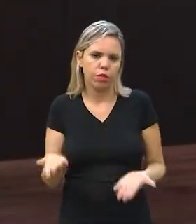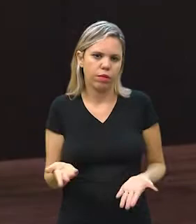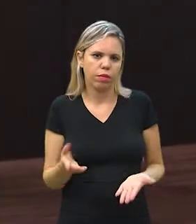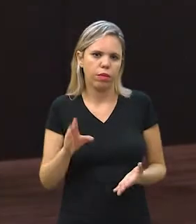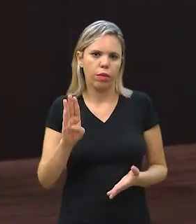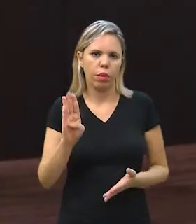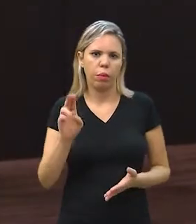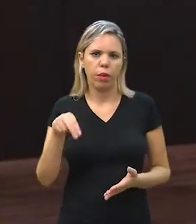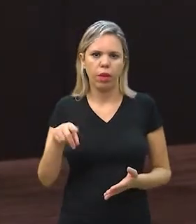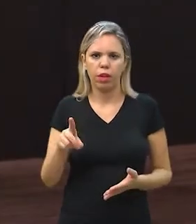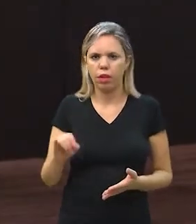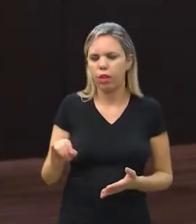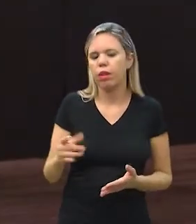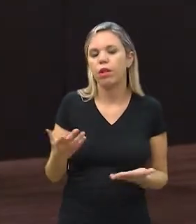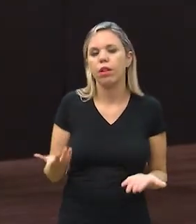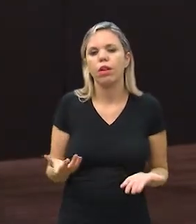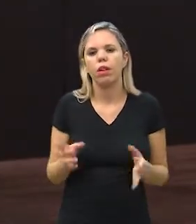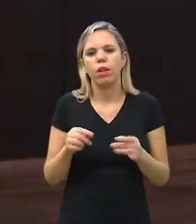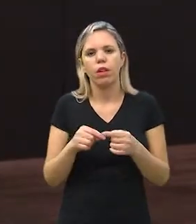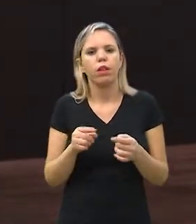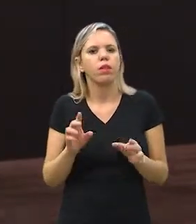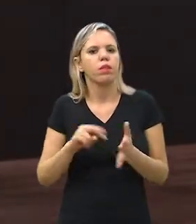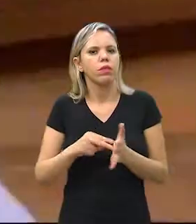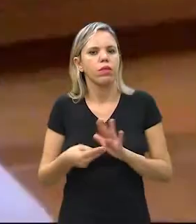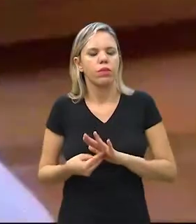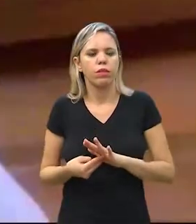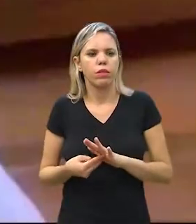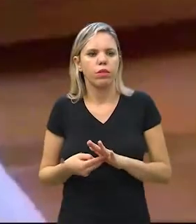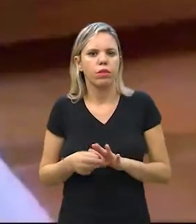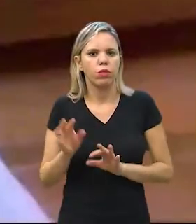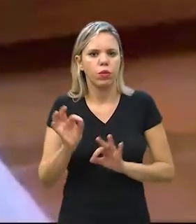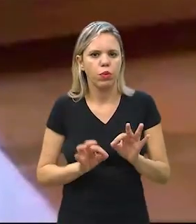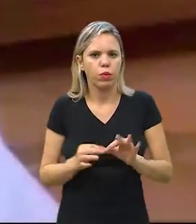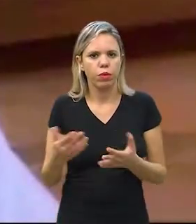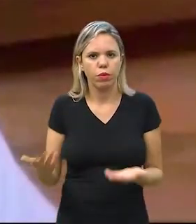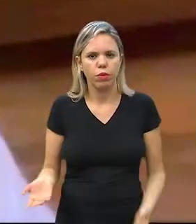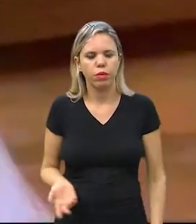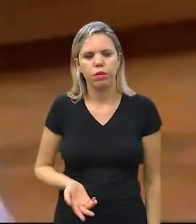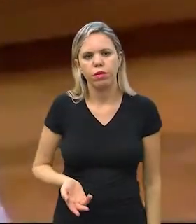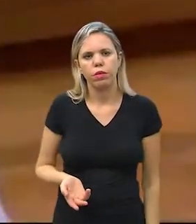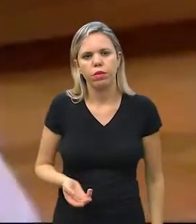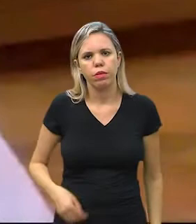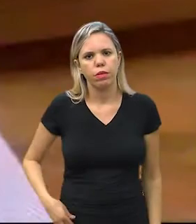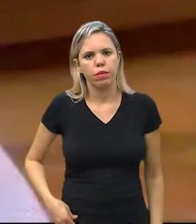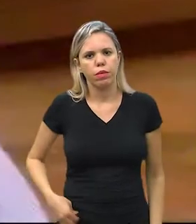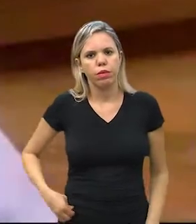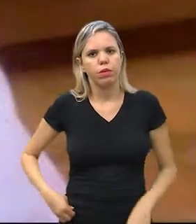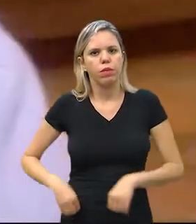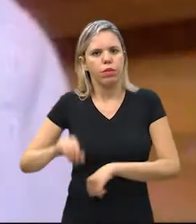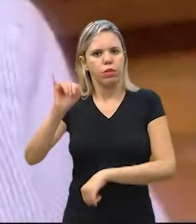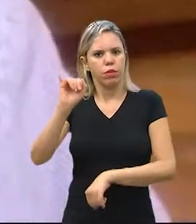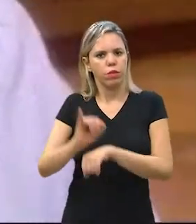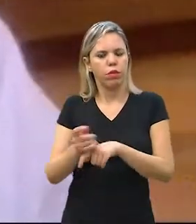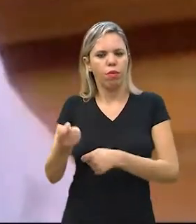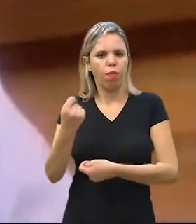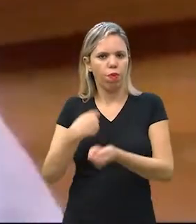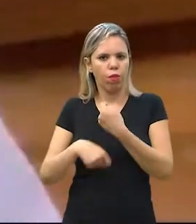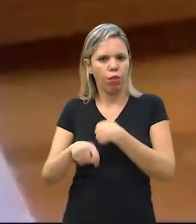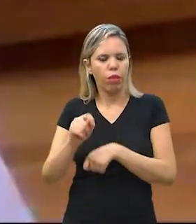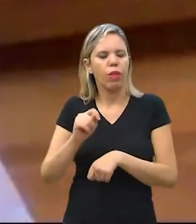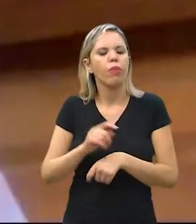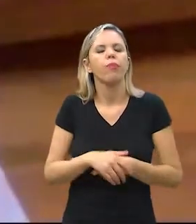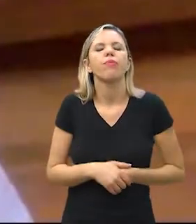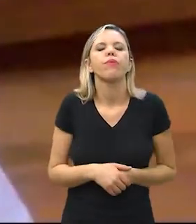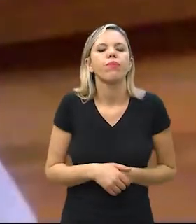participa, é do BNI, o que é especificamente essa rede? O BNI é uma organização internacional de negócios,